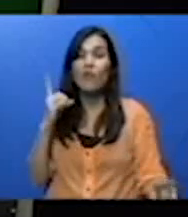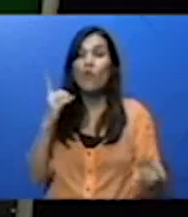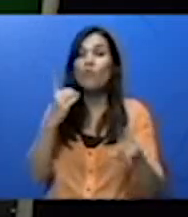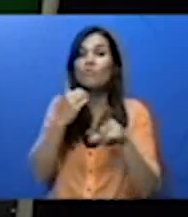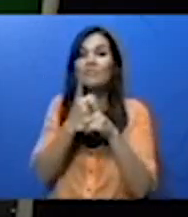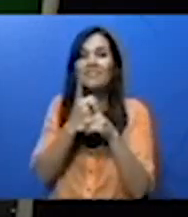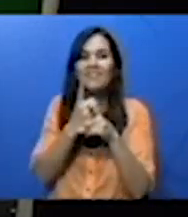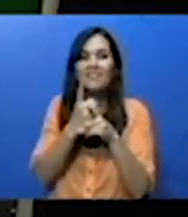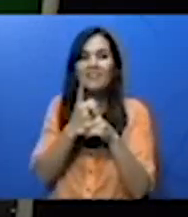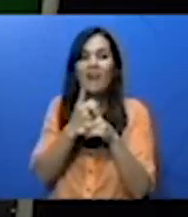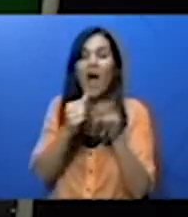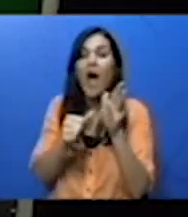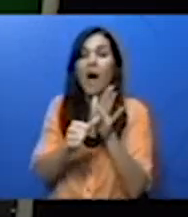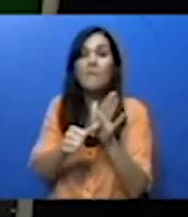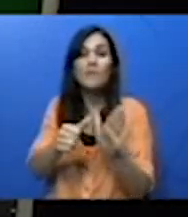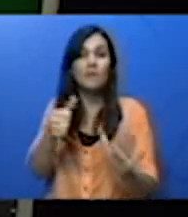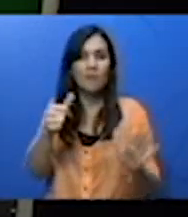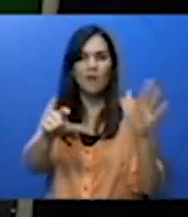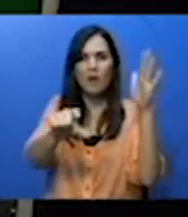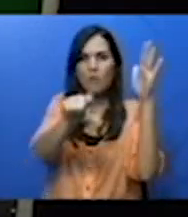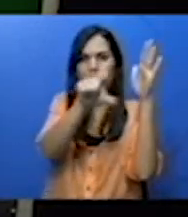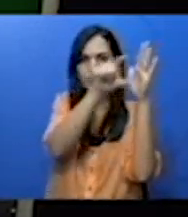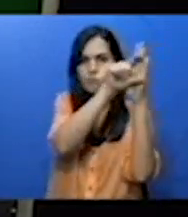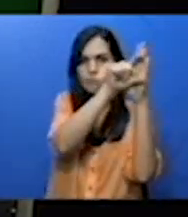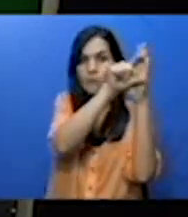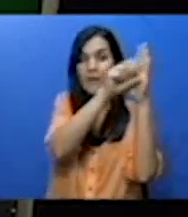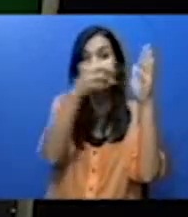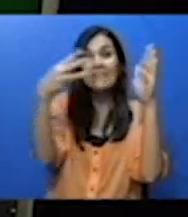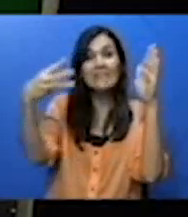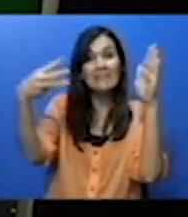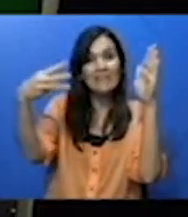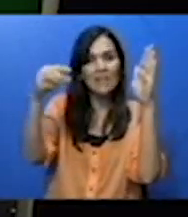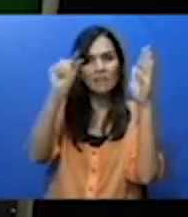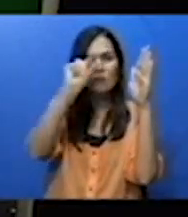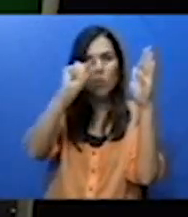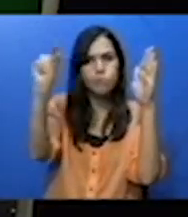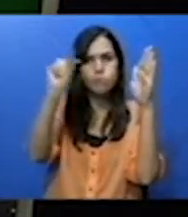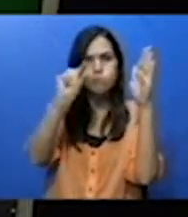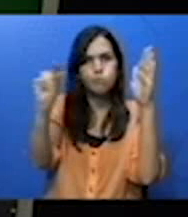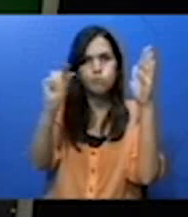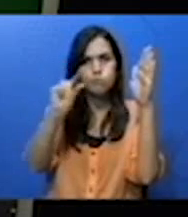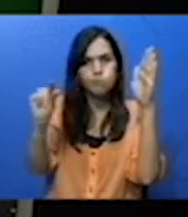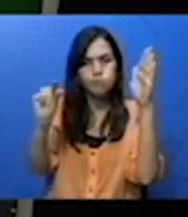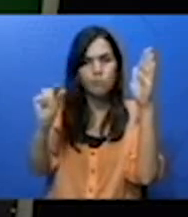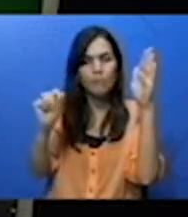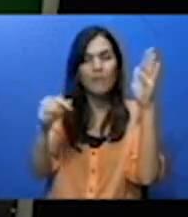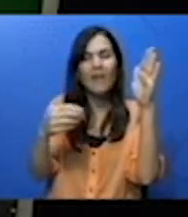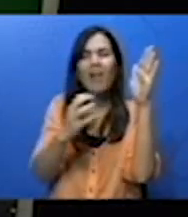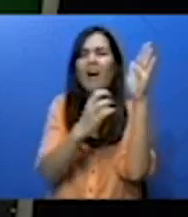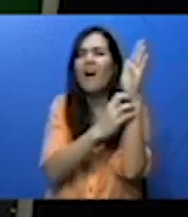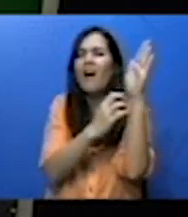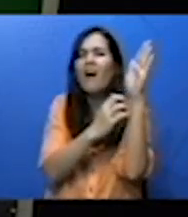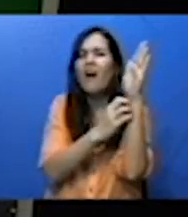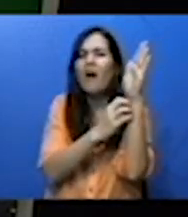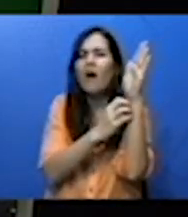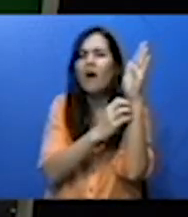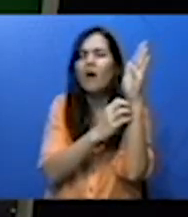encontrar na primeira 3 versos, mas nas outras vocês vão encontrar um total de